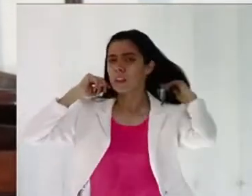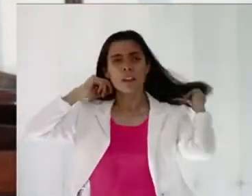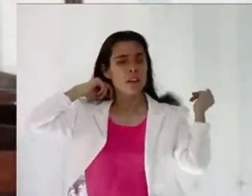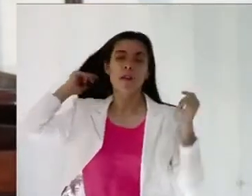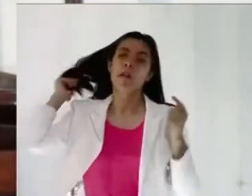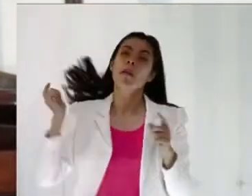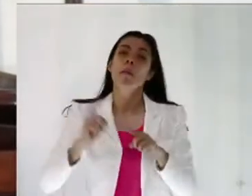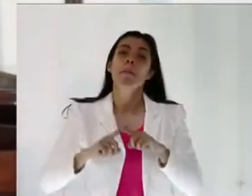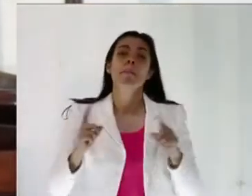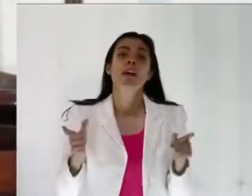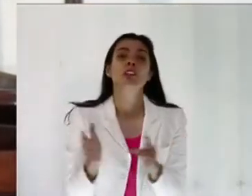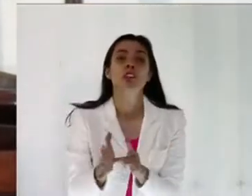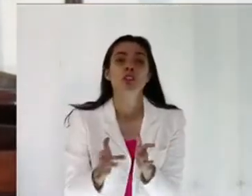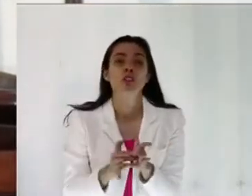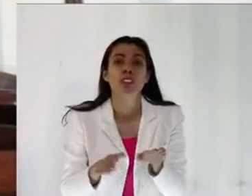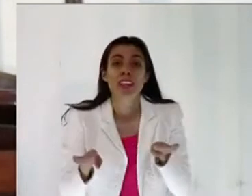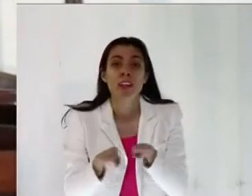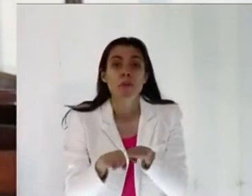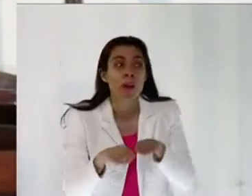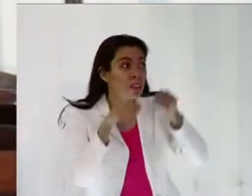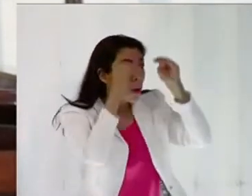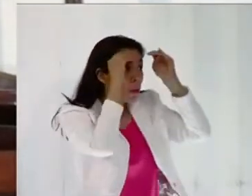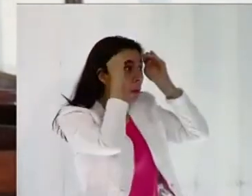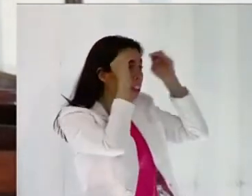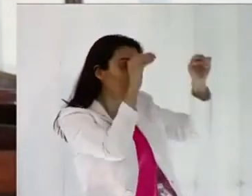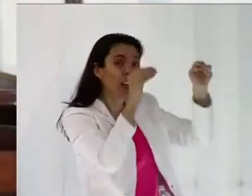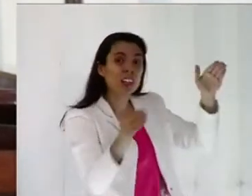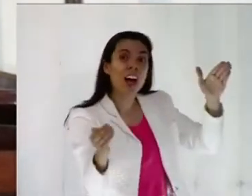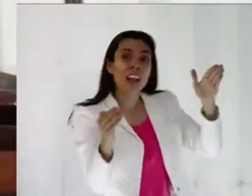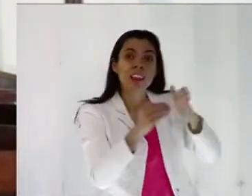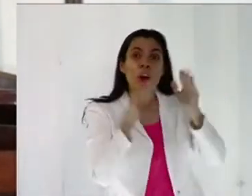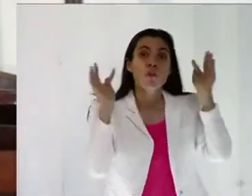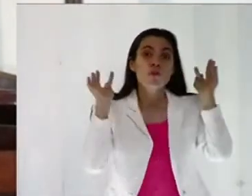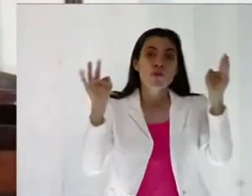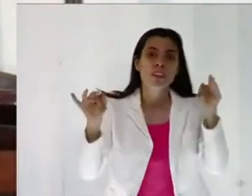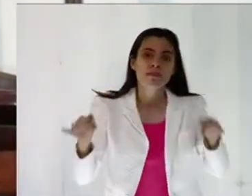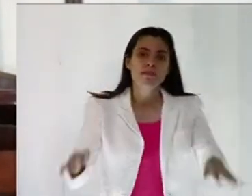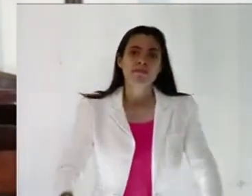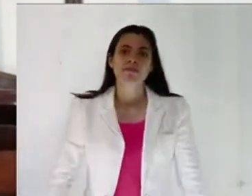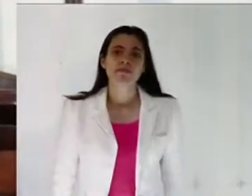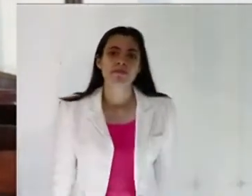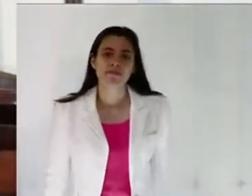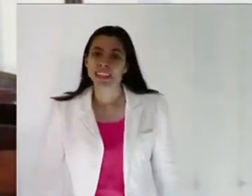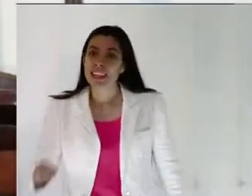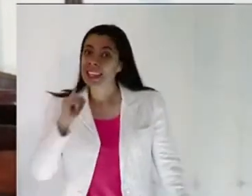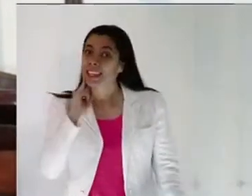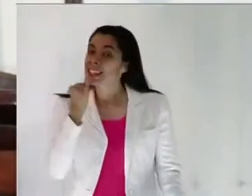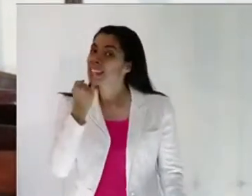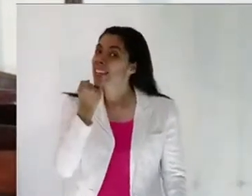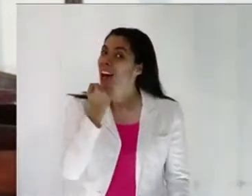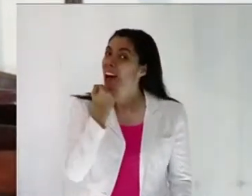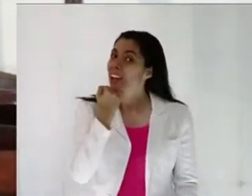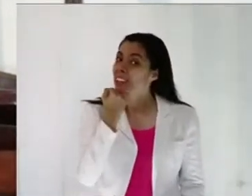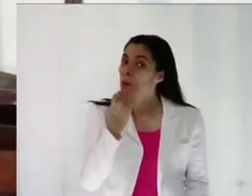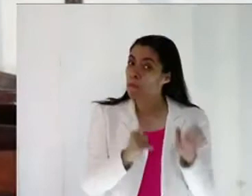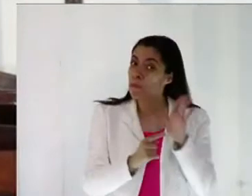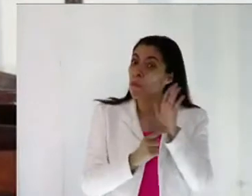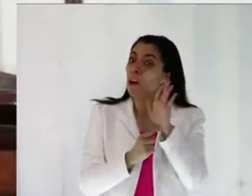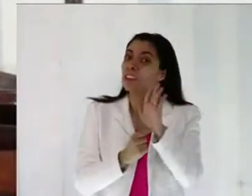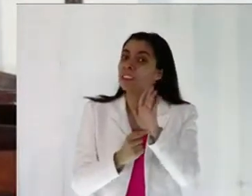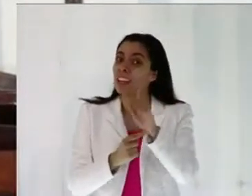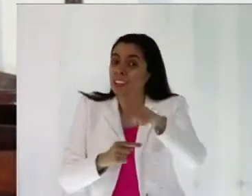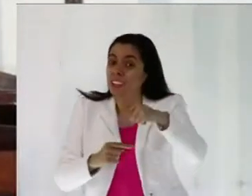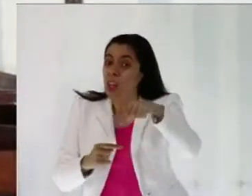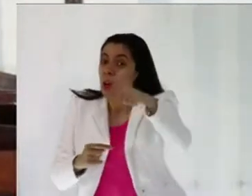Isaac demonstra esse paralelo também, apontando para aquele que haveria de vir. E é interessante, irmãos, quando Abraão disse: